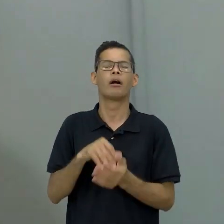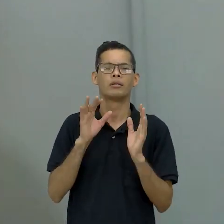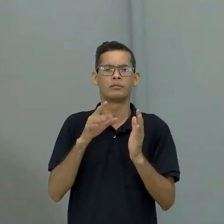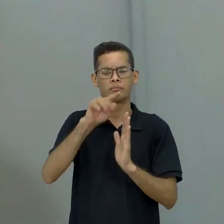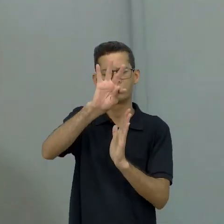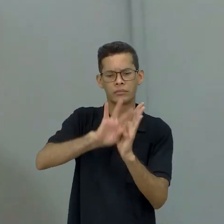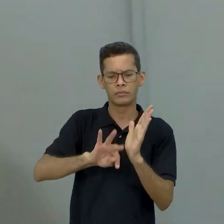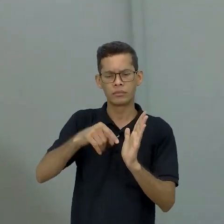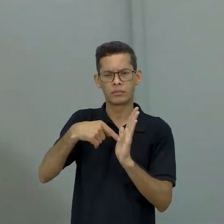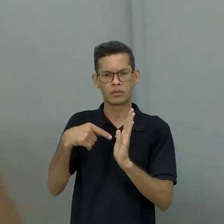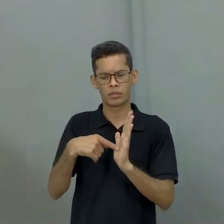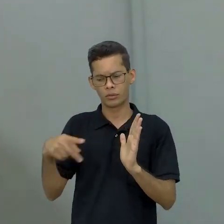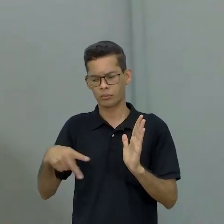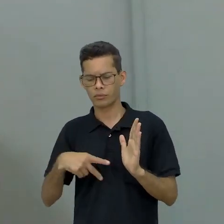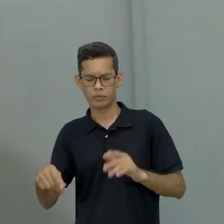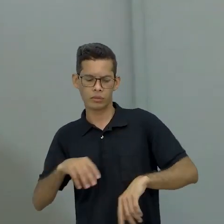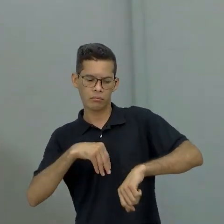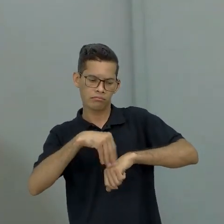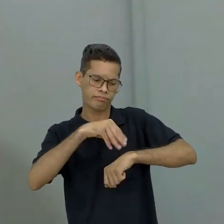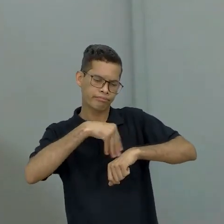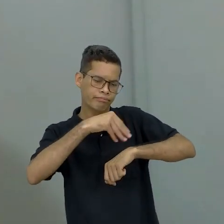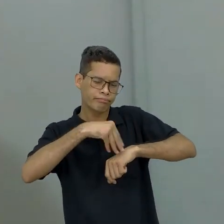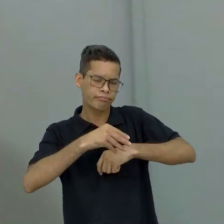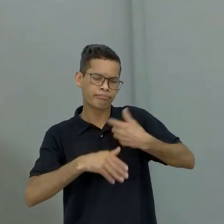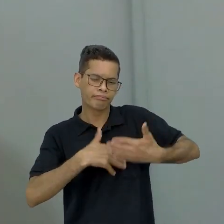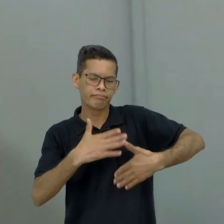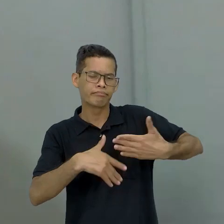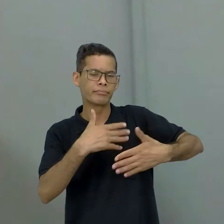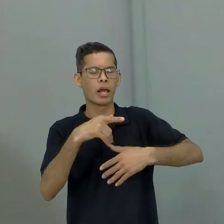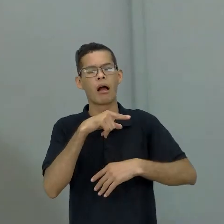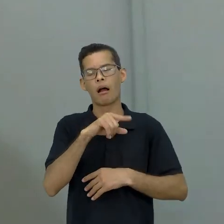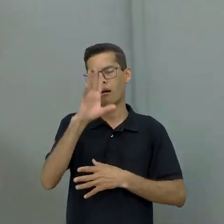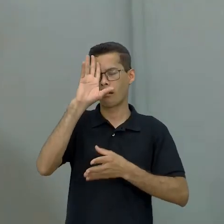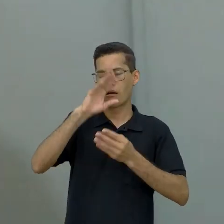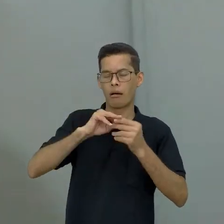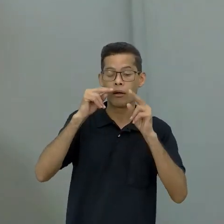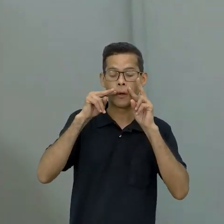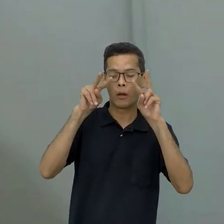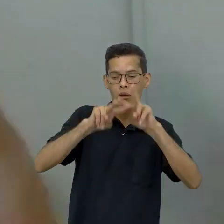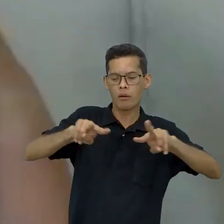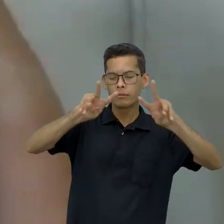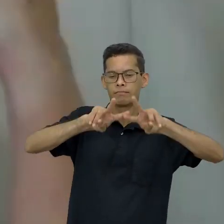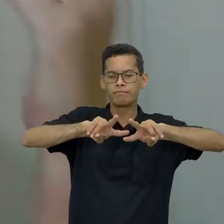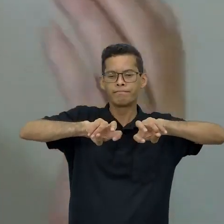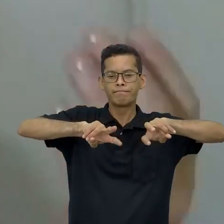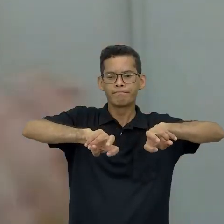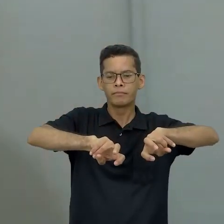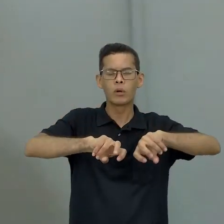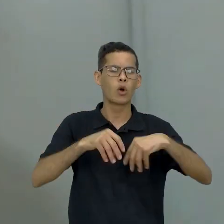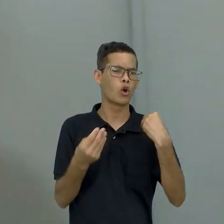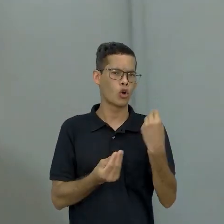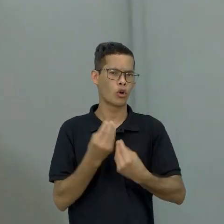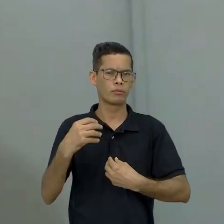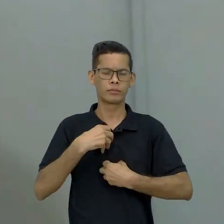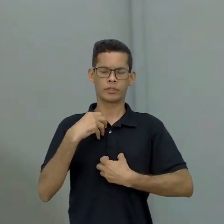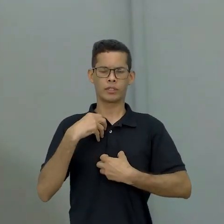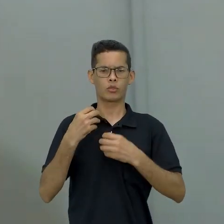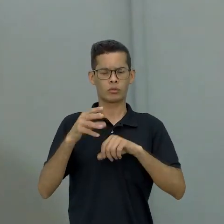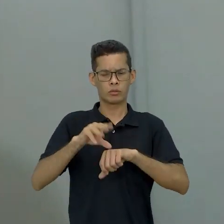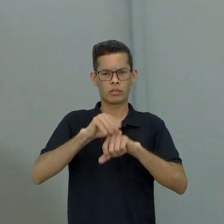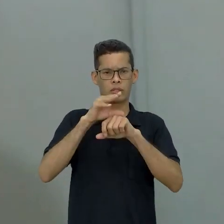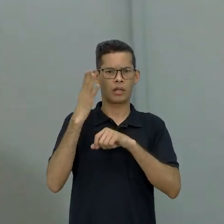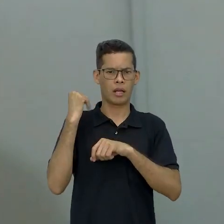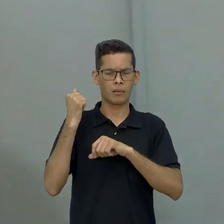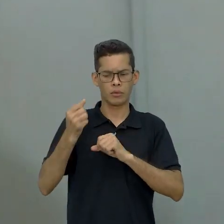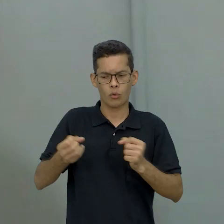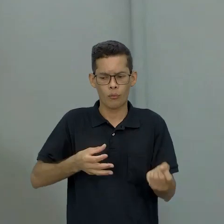ser mediado pelo professor para que ele possa, então, ter um outro olhar mais apurado ainda e construindo novos saberes. Então, acho